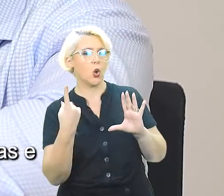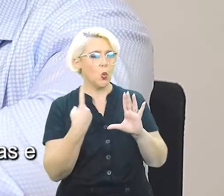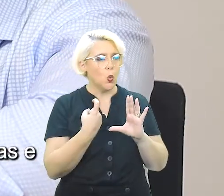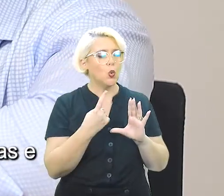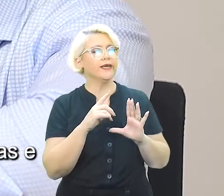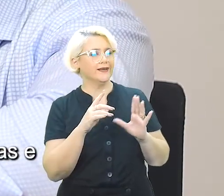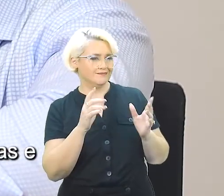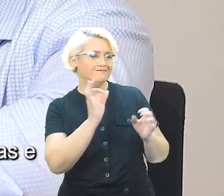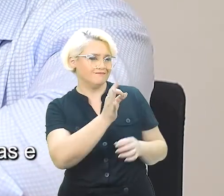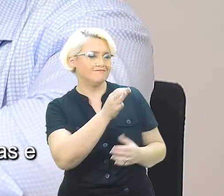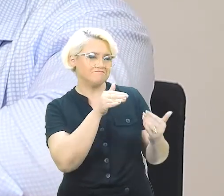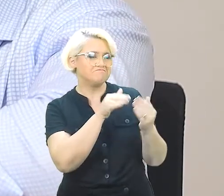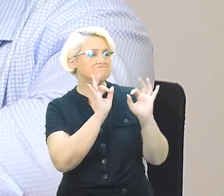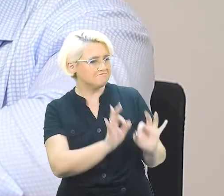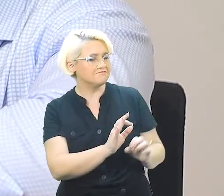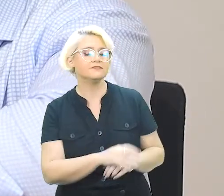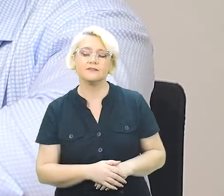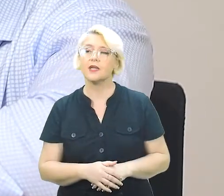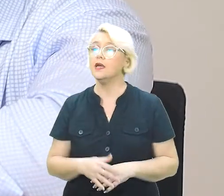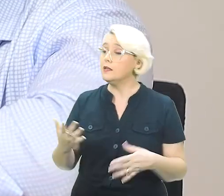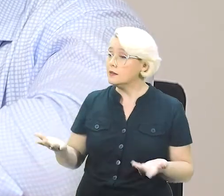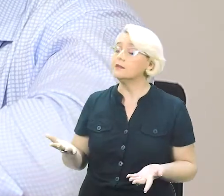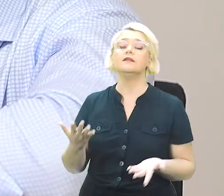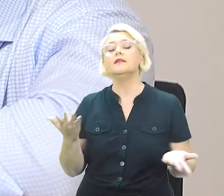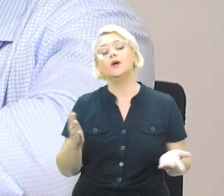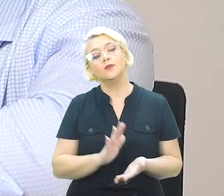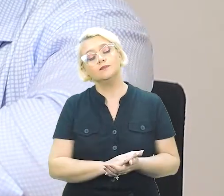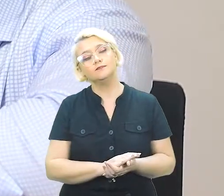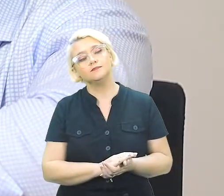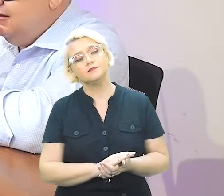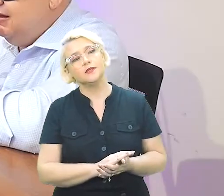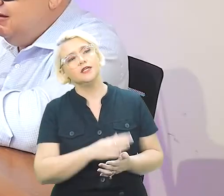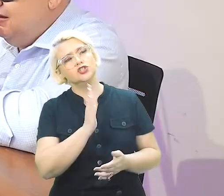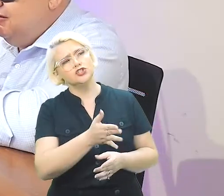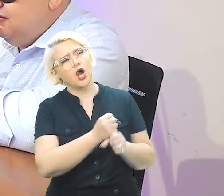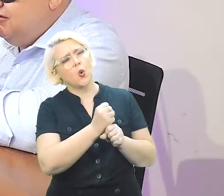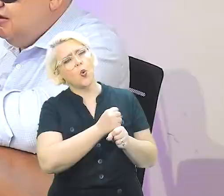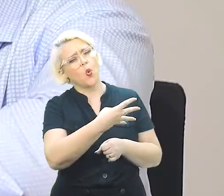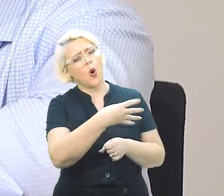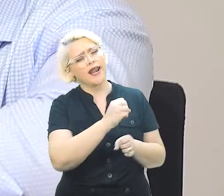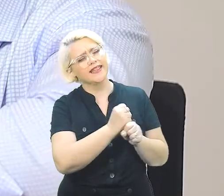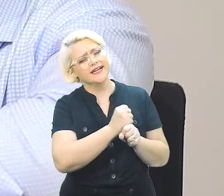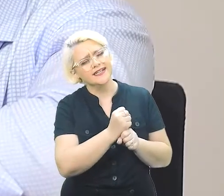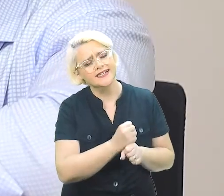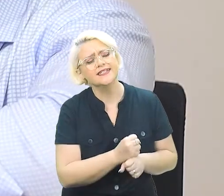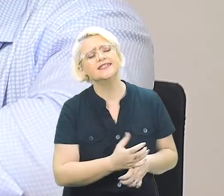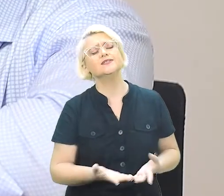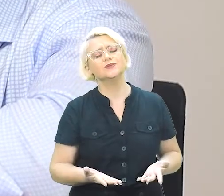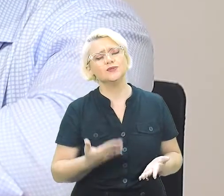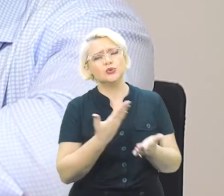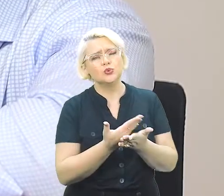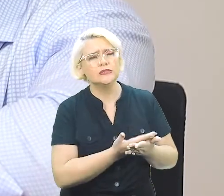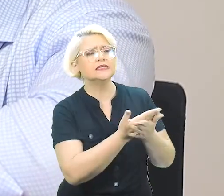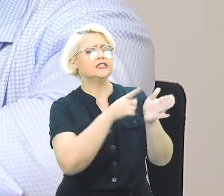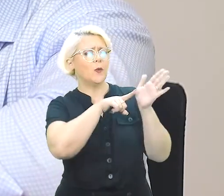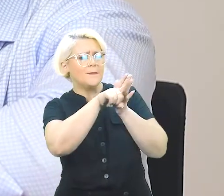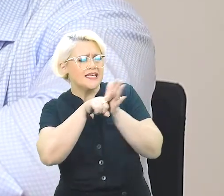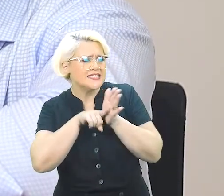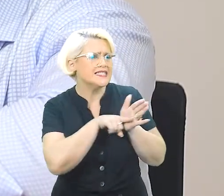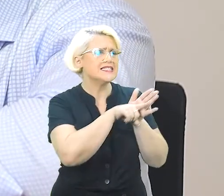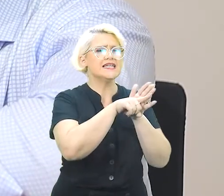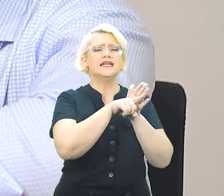suas singularidades. Claro. Professora, depois de mais de 40 anos estudando,